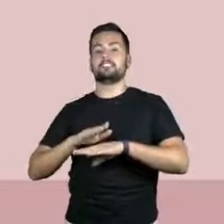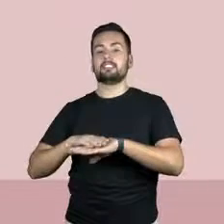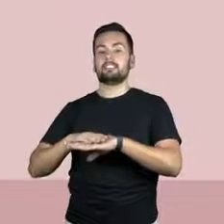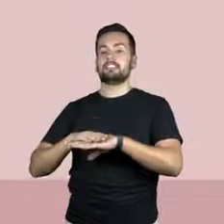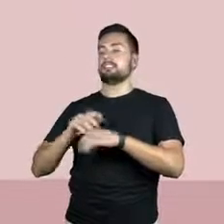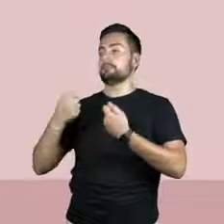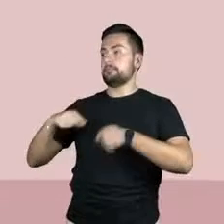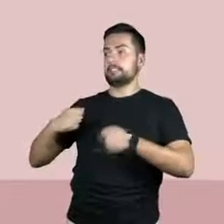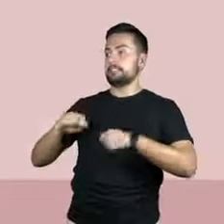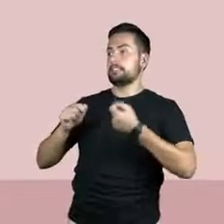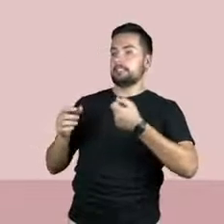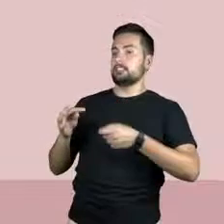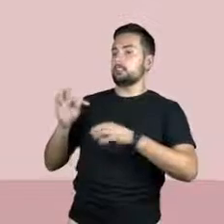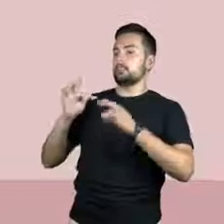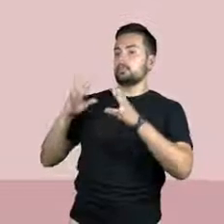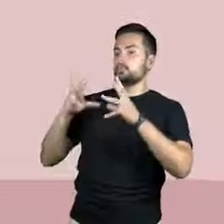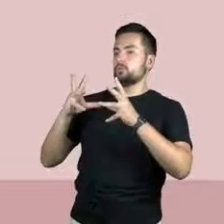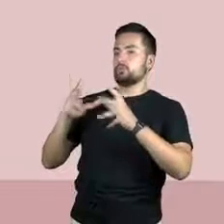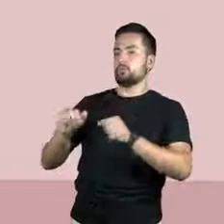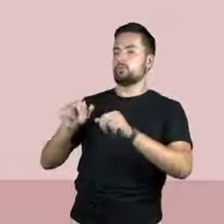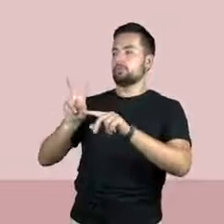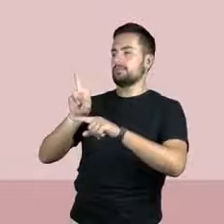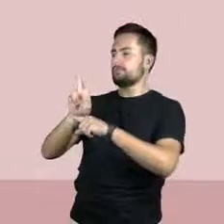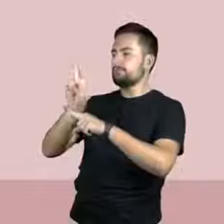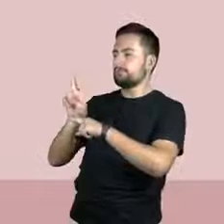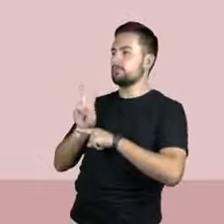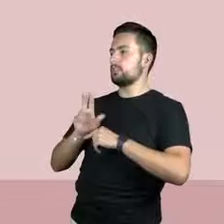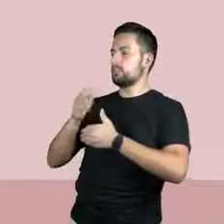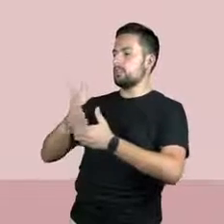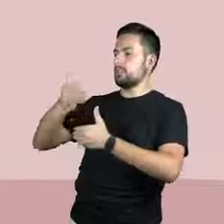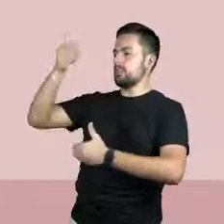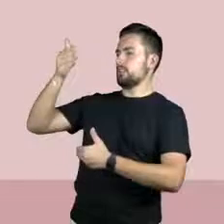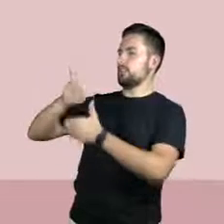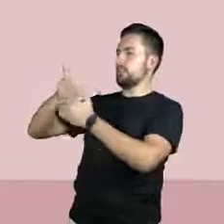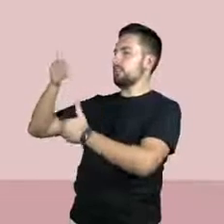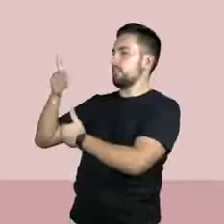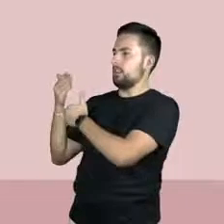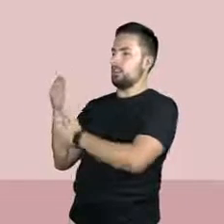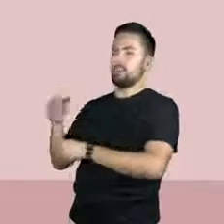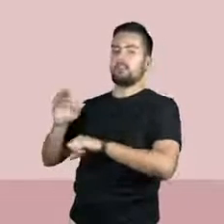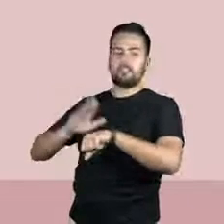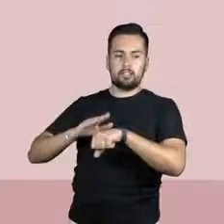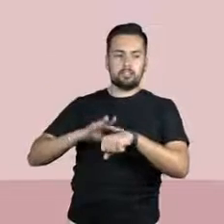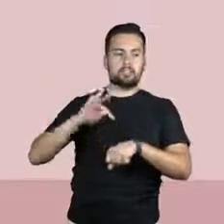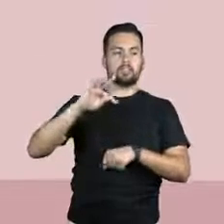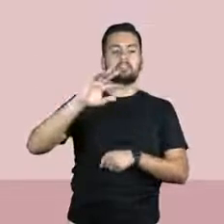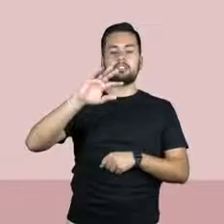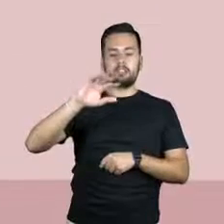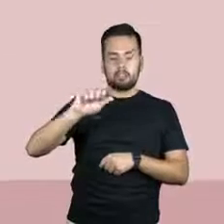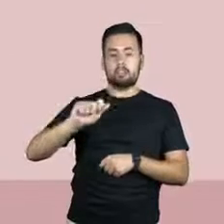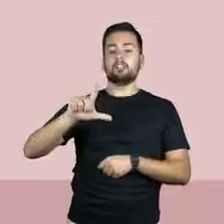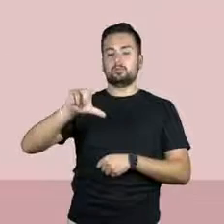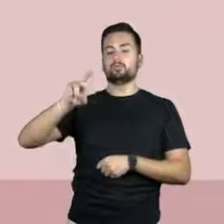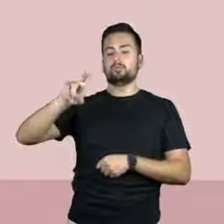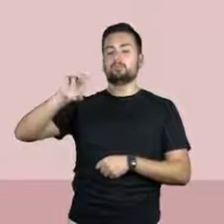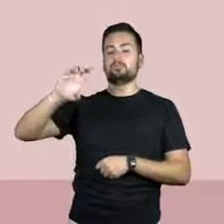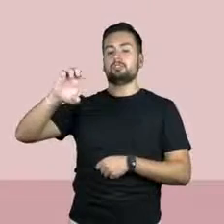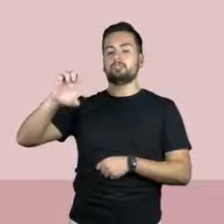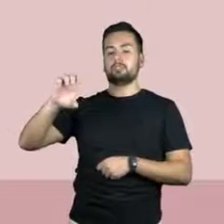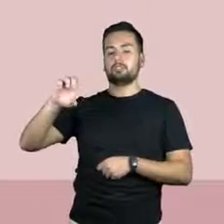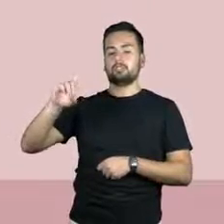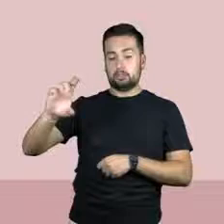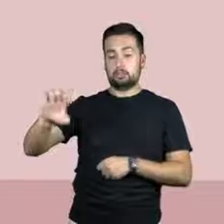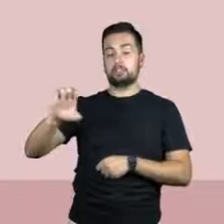totalmente a prumo. Isso também pode ser considerado um talude? Sim. Também entra uma análise de talude. Você também vai ter algumas análises